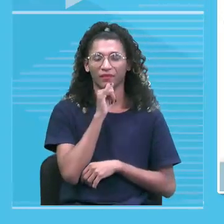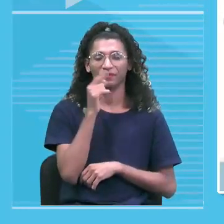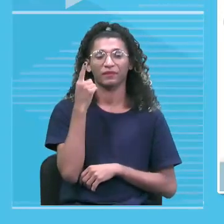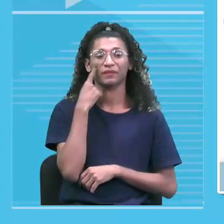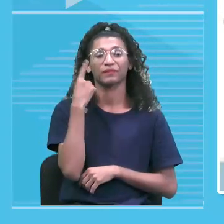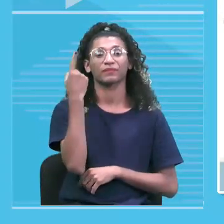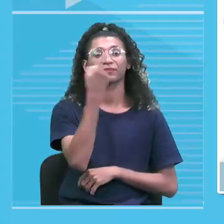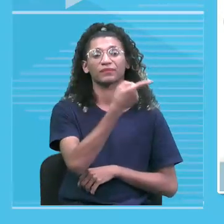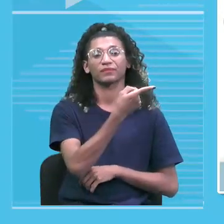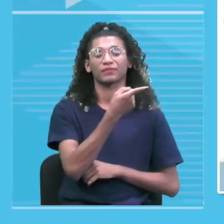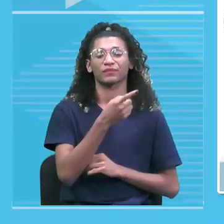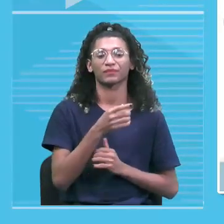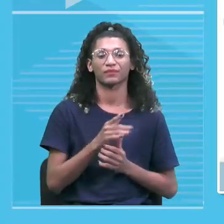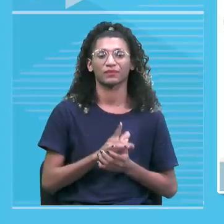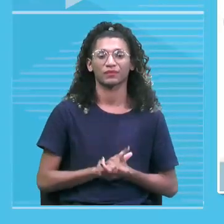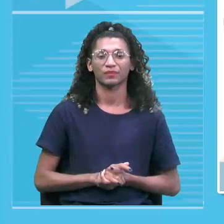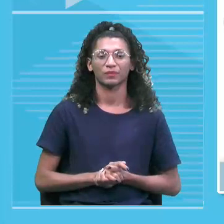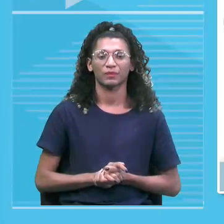aí